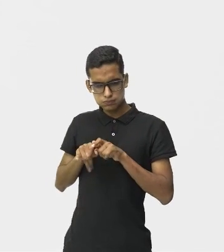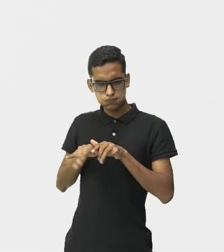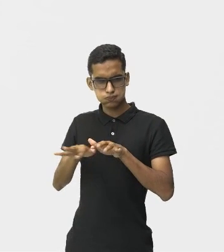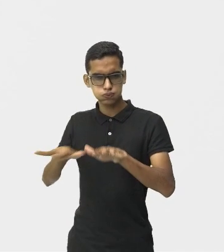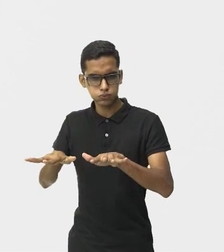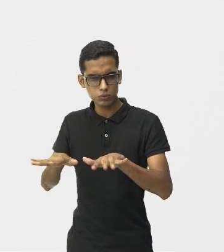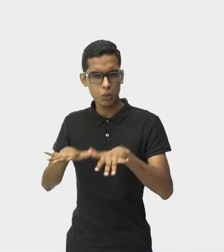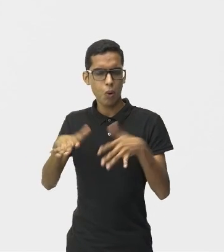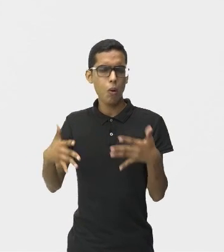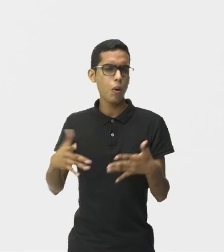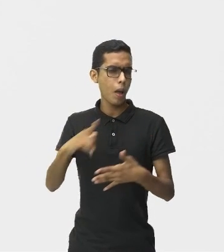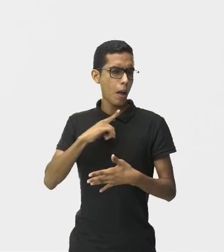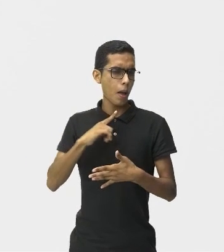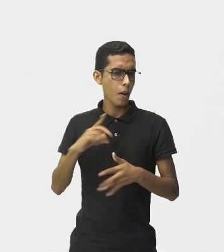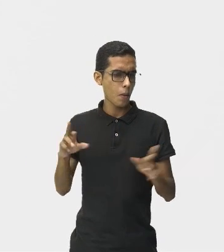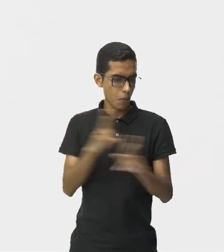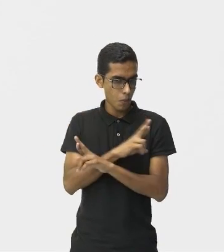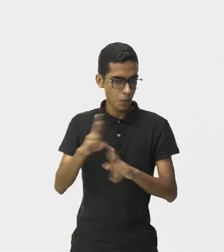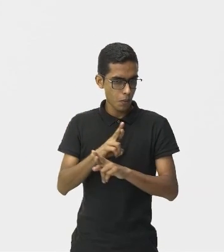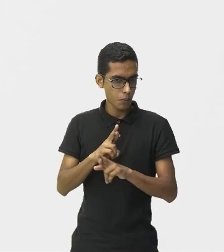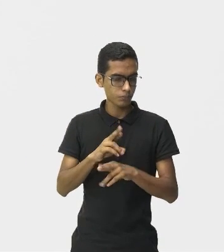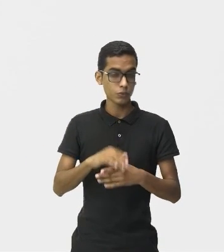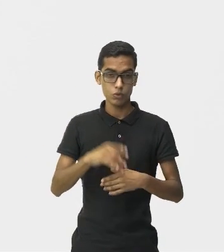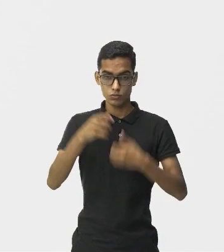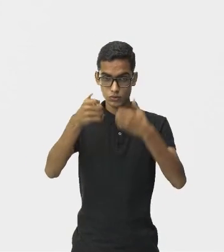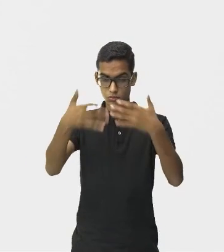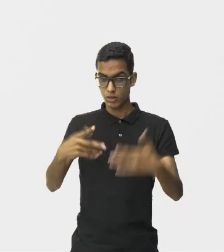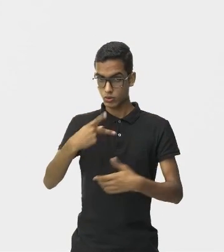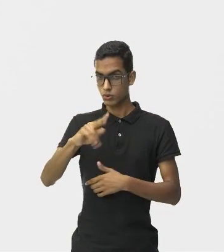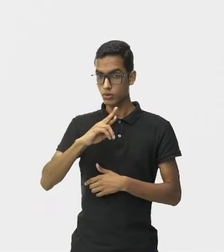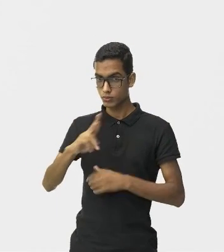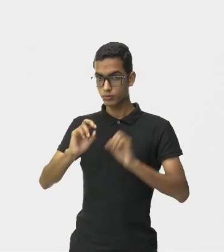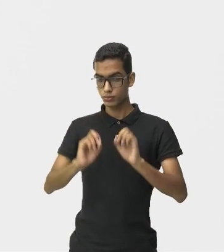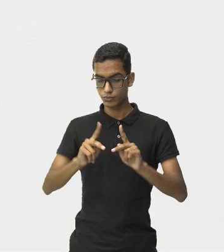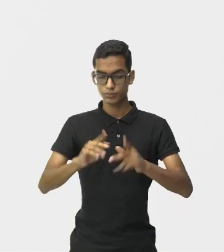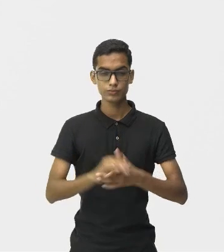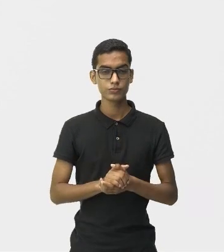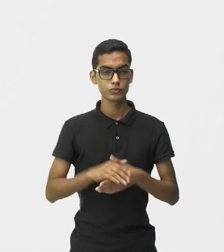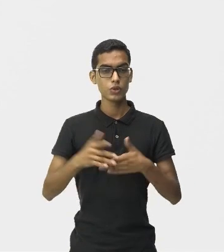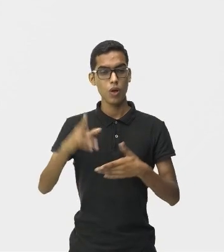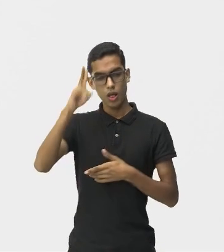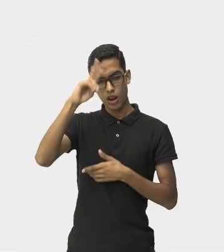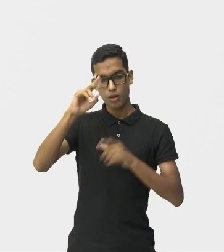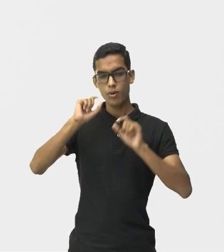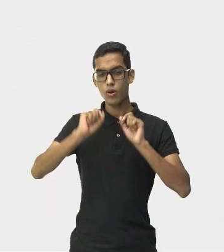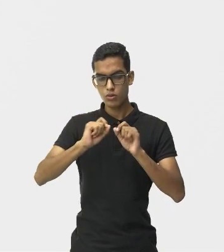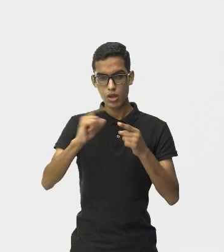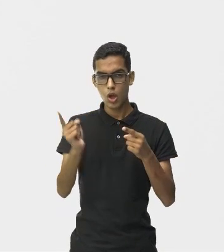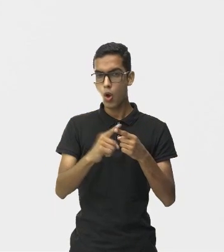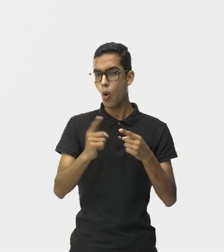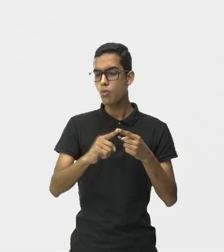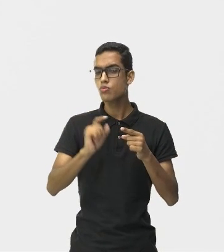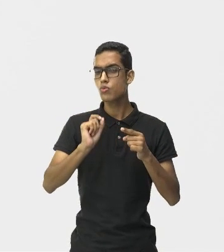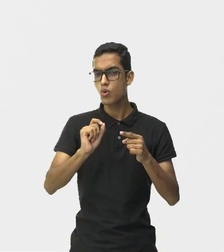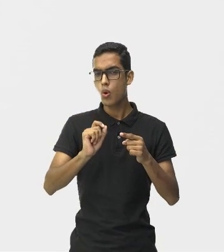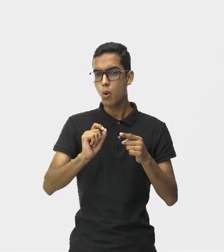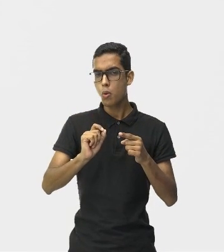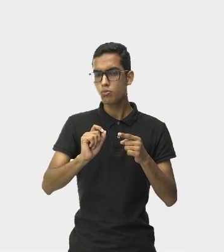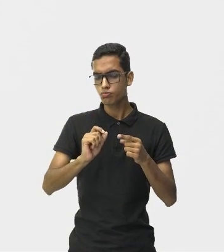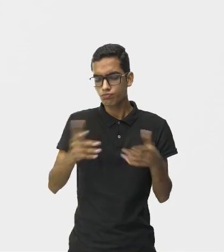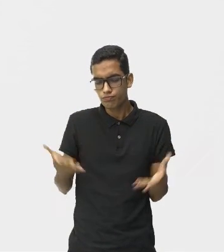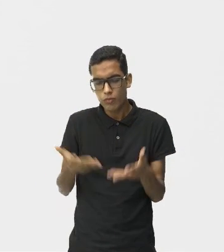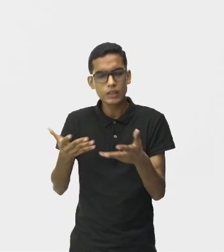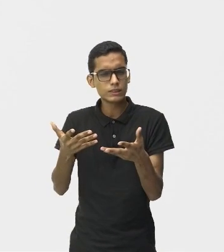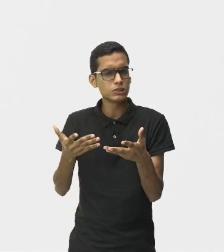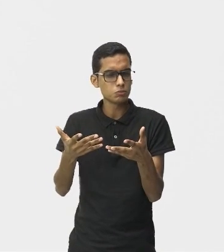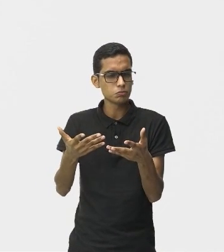disseminação do cristianismo? Justifique sua resposta, lembrando-se que um dos fatores que proporcionou a crise e a